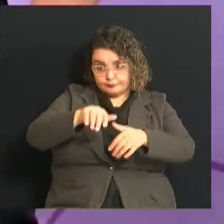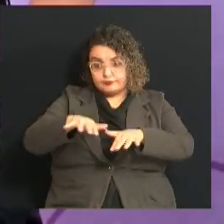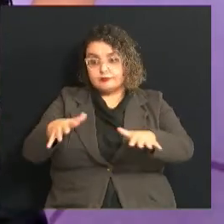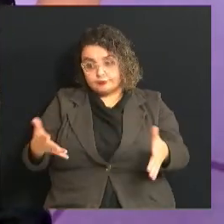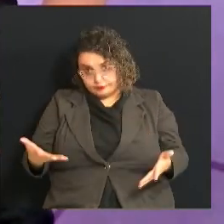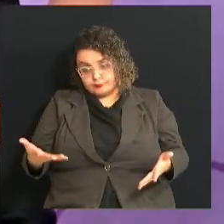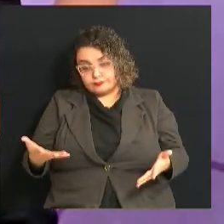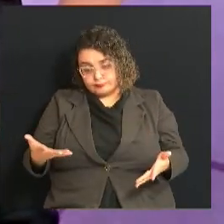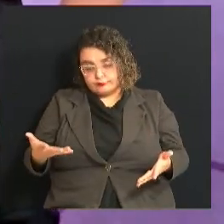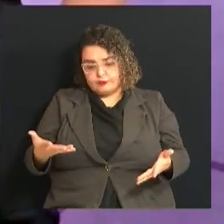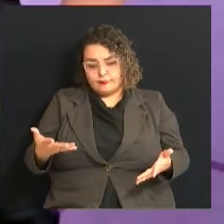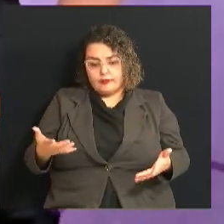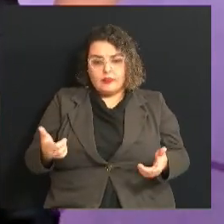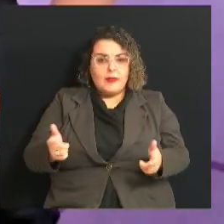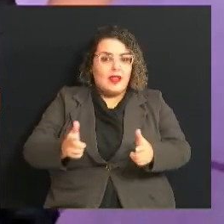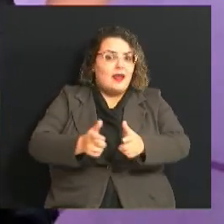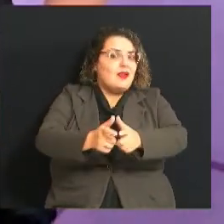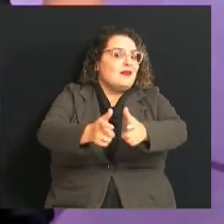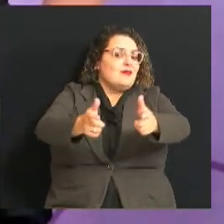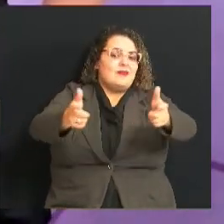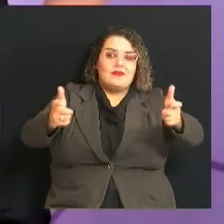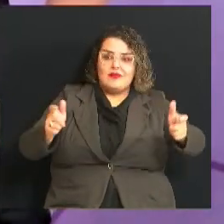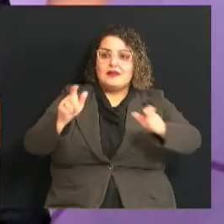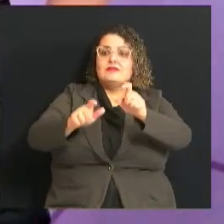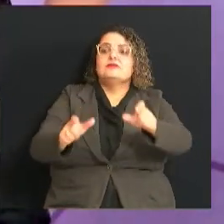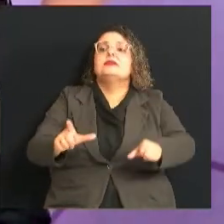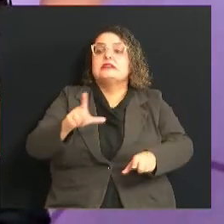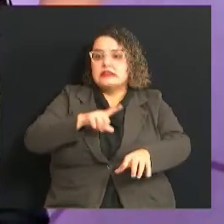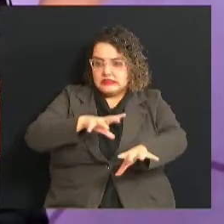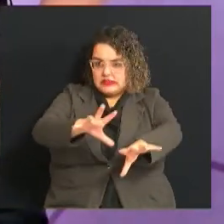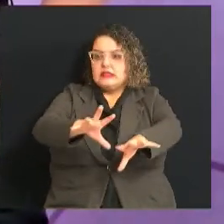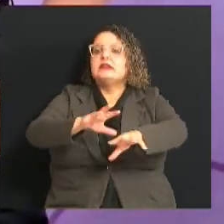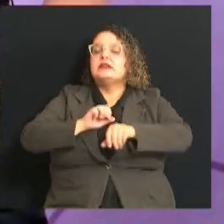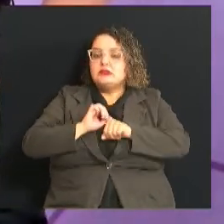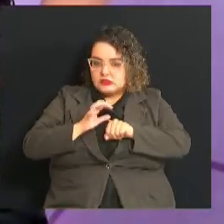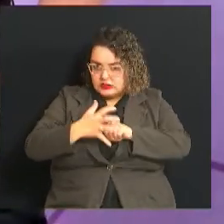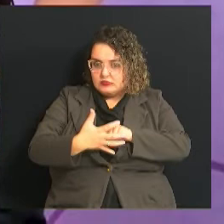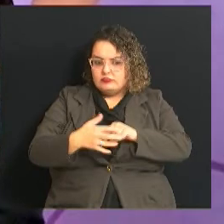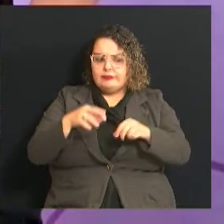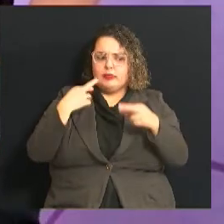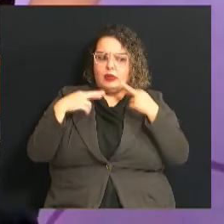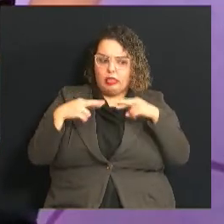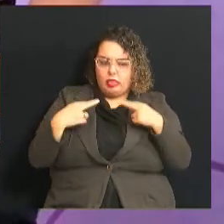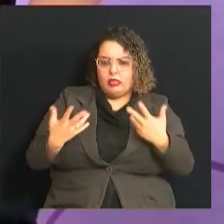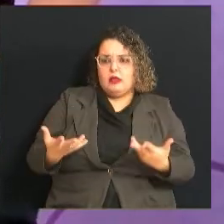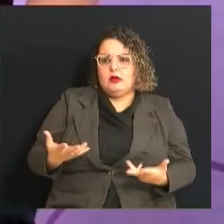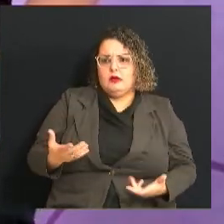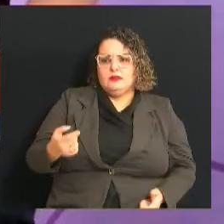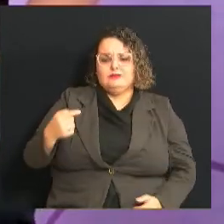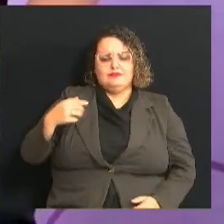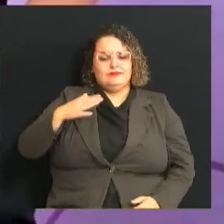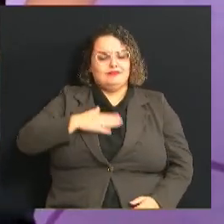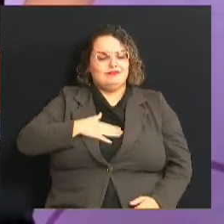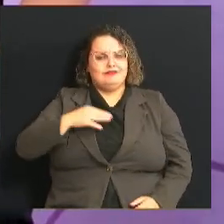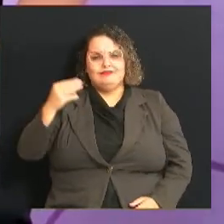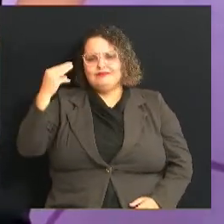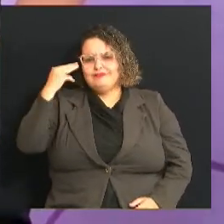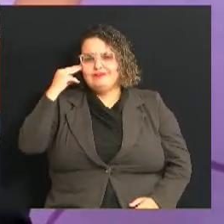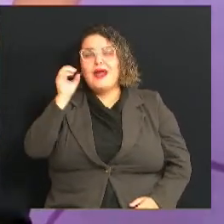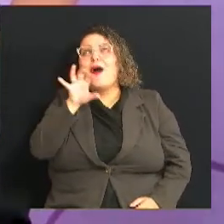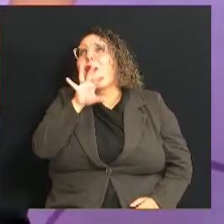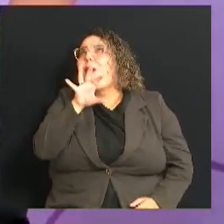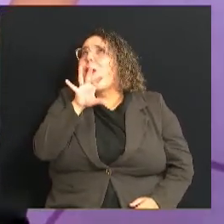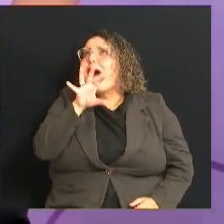Covid-19. Muita gente que teve a Covid reclama: minha memória tá